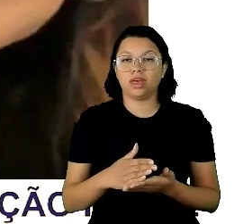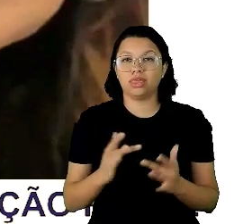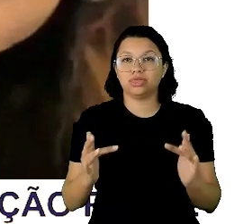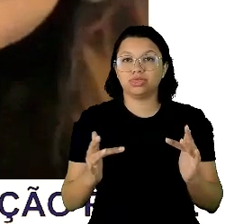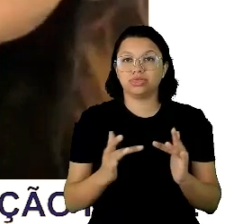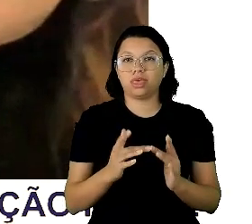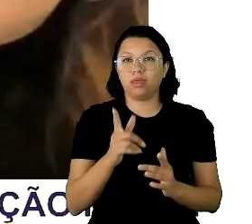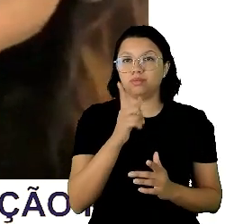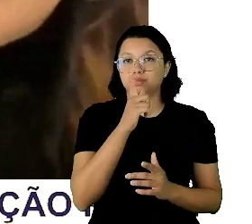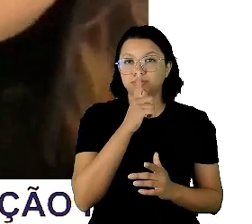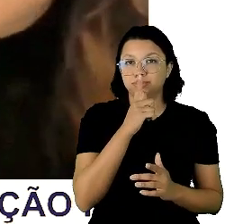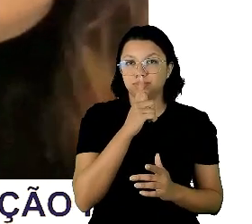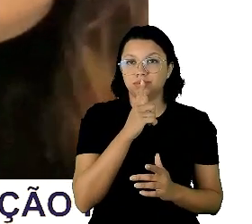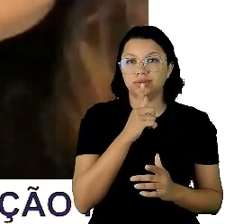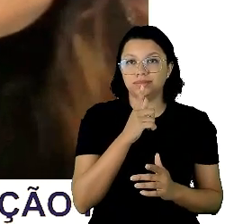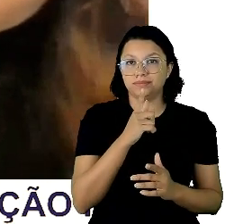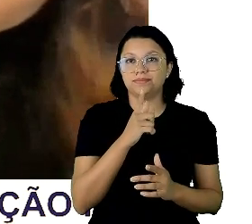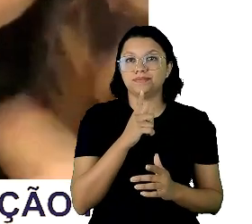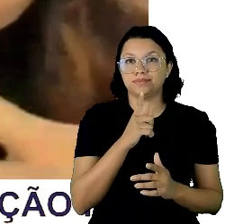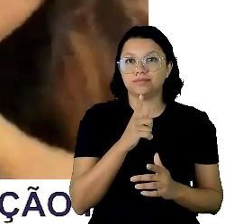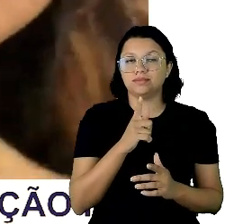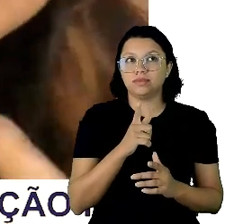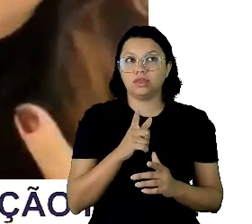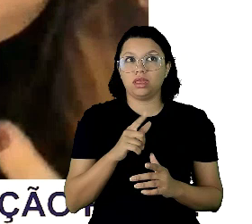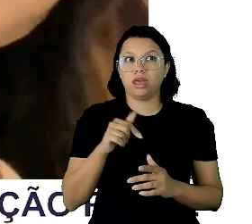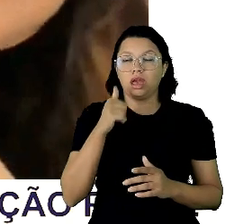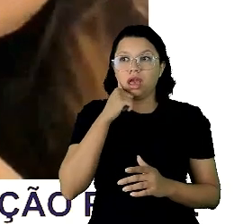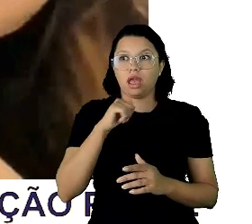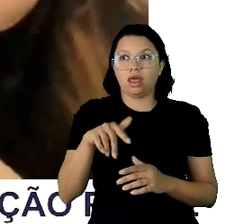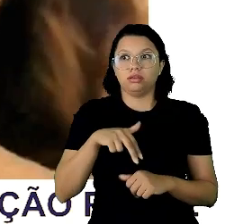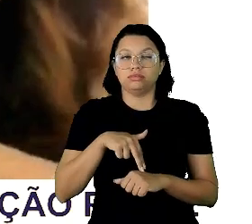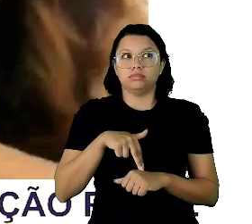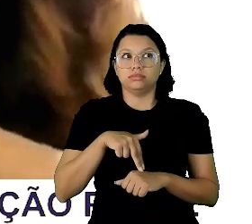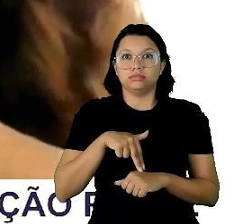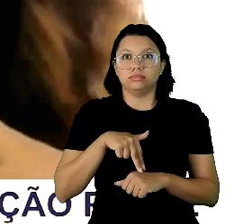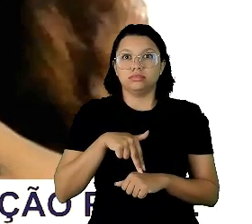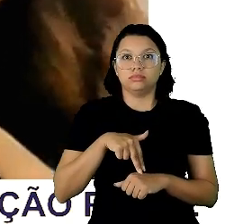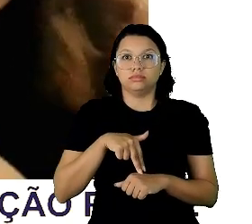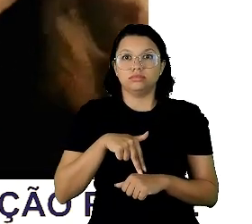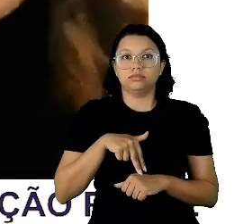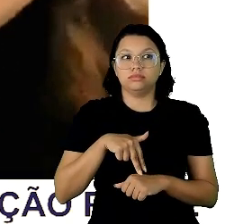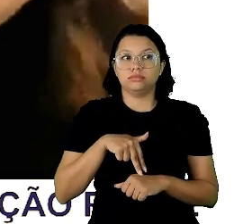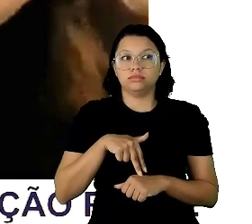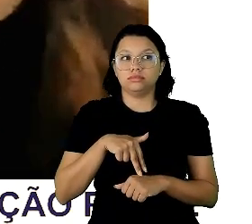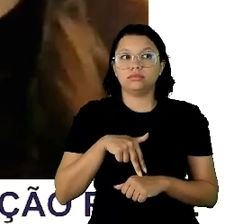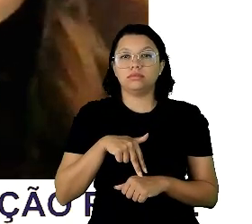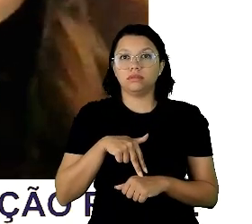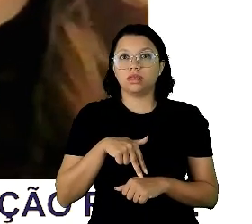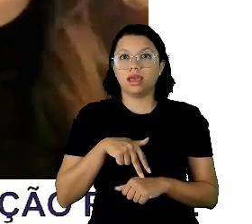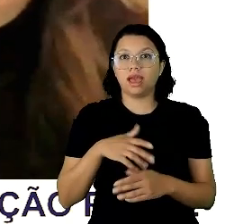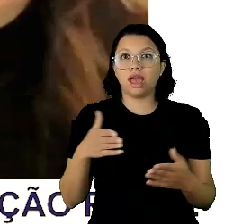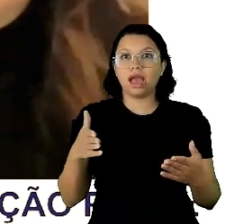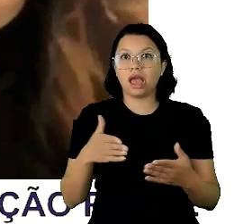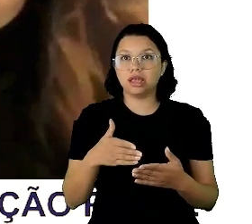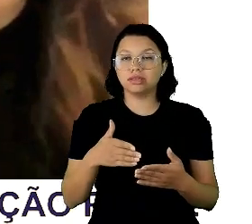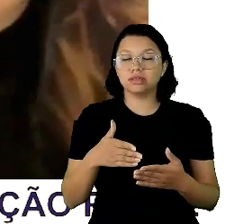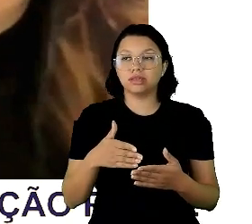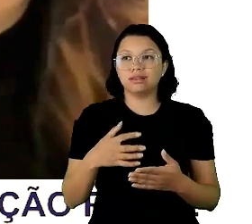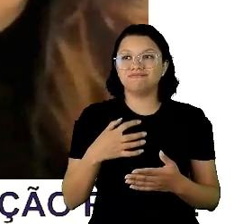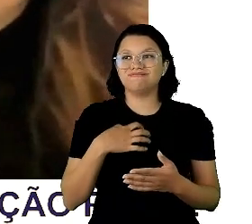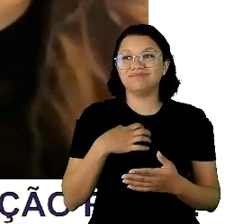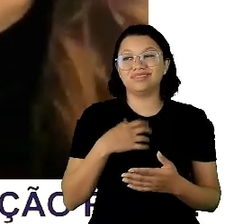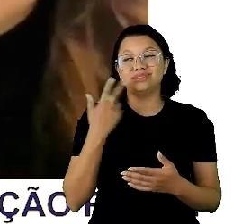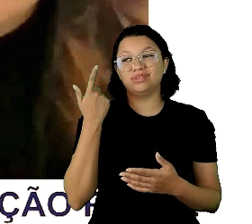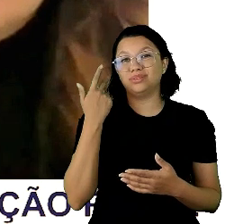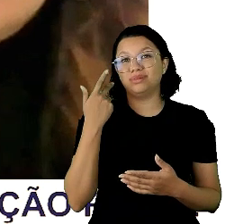ela ficou paralisada, né? Porque a paralisação é sempre aquela reação normal, né? Que